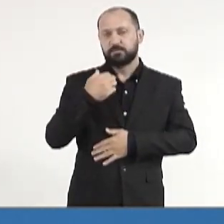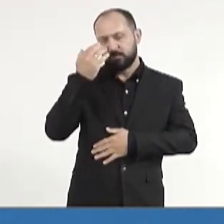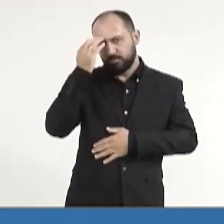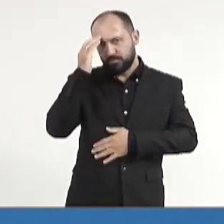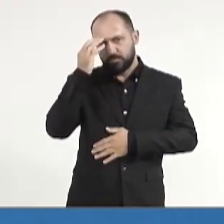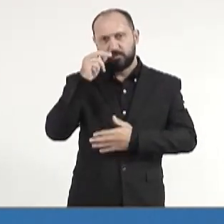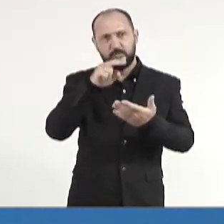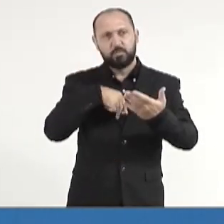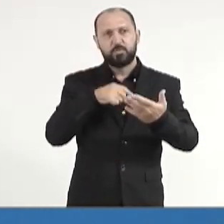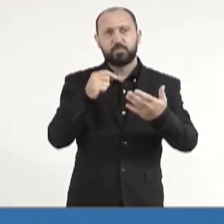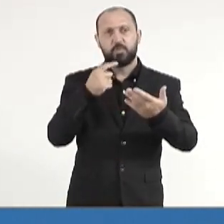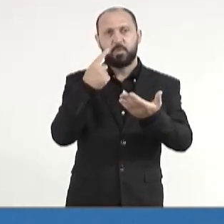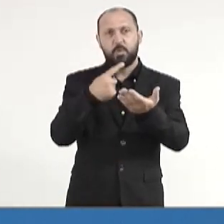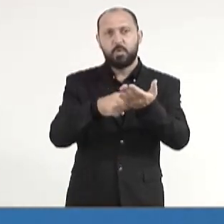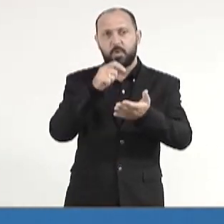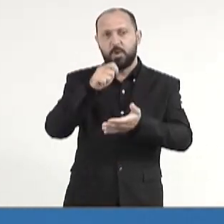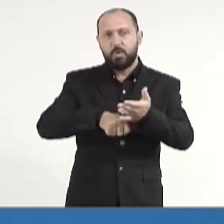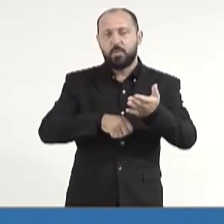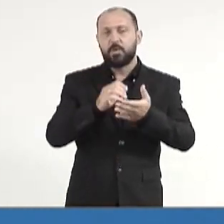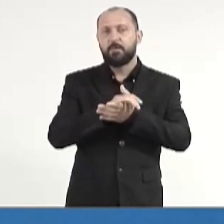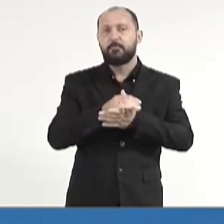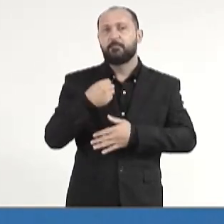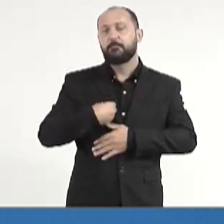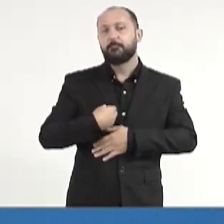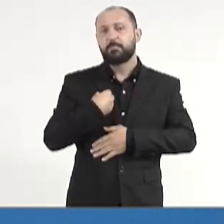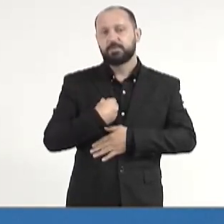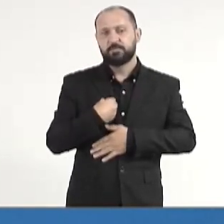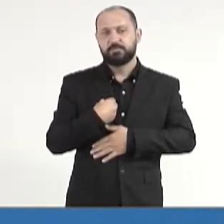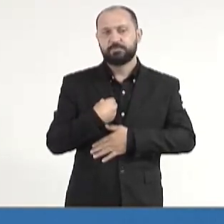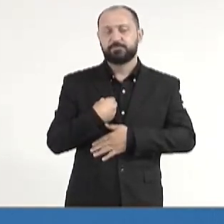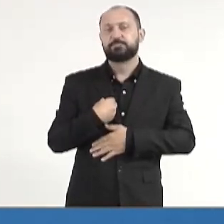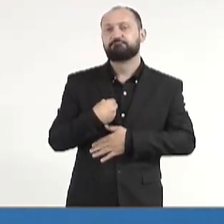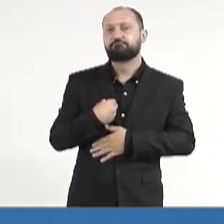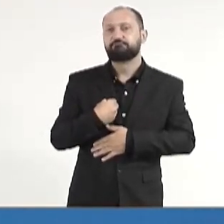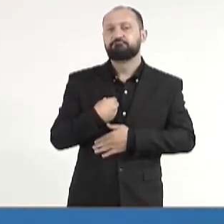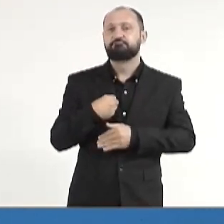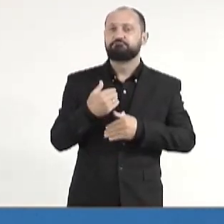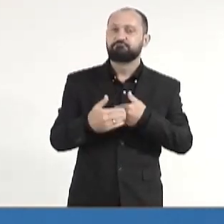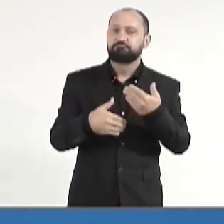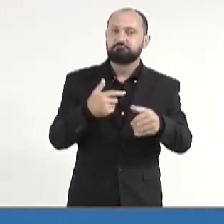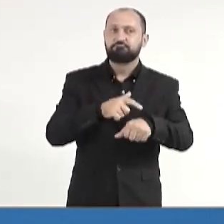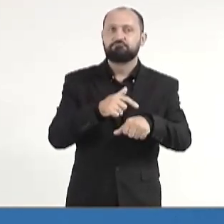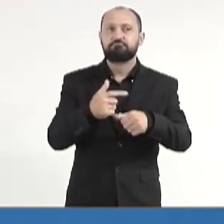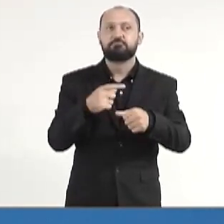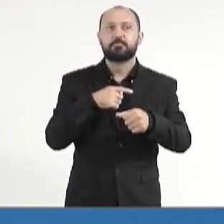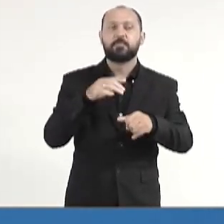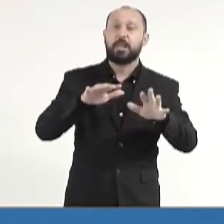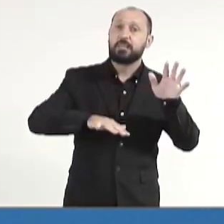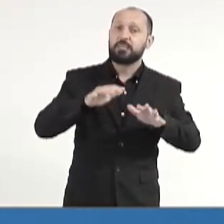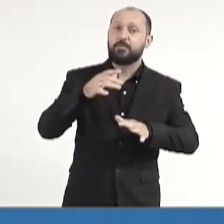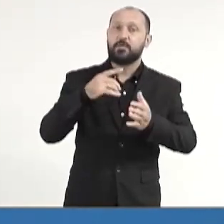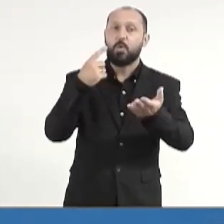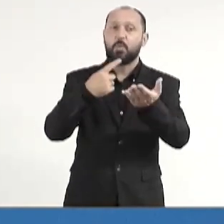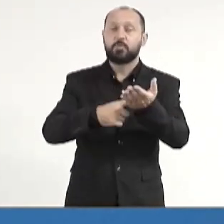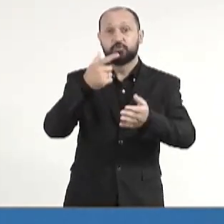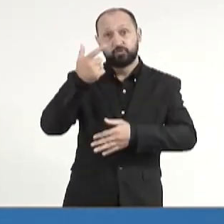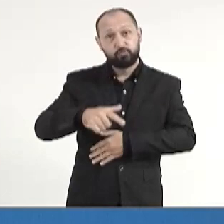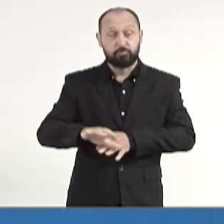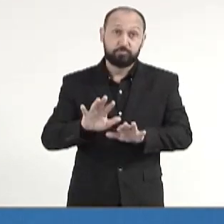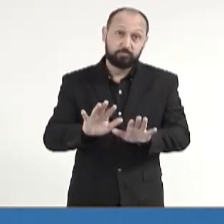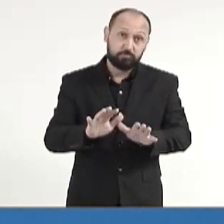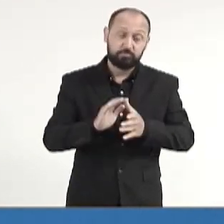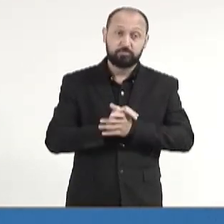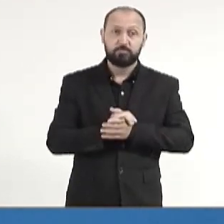segundo entendi ali do acórdão, poderiam participar desse processo da eventual